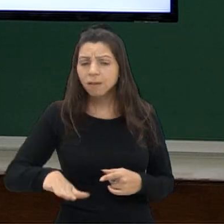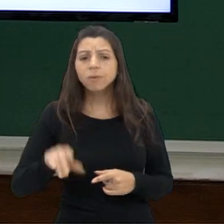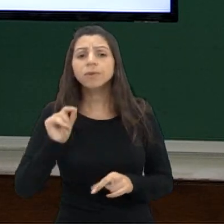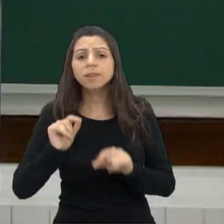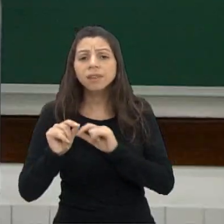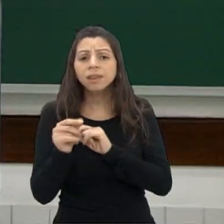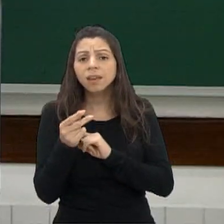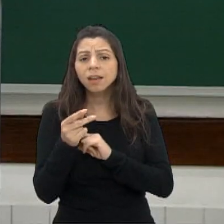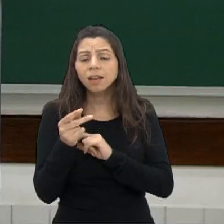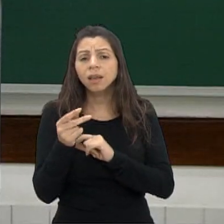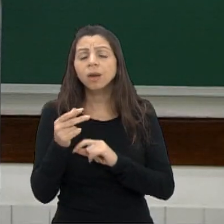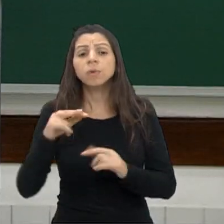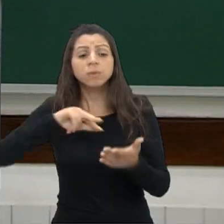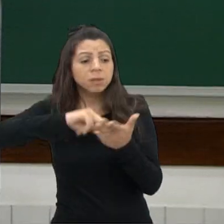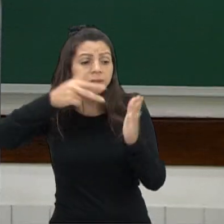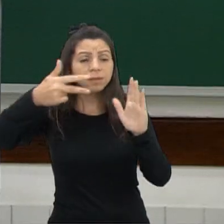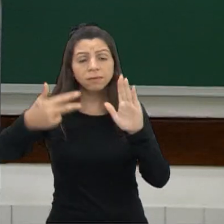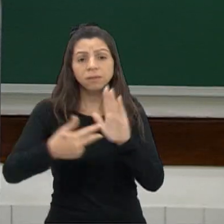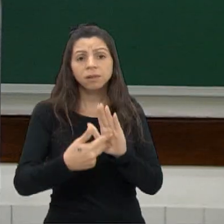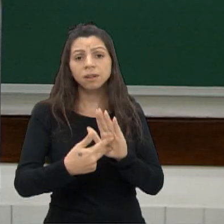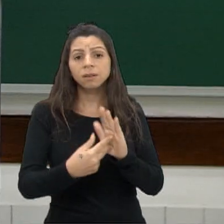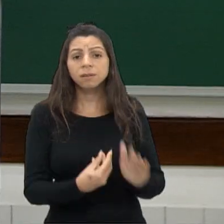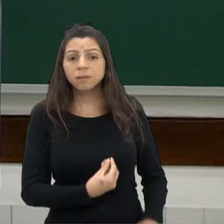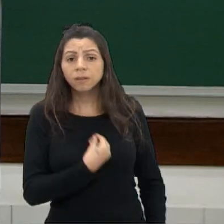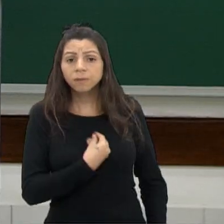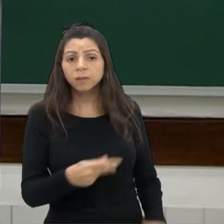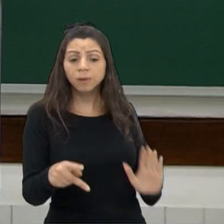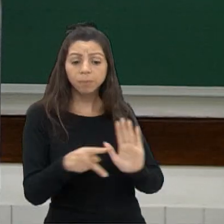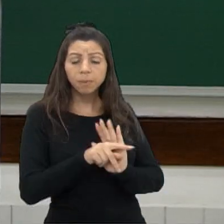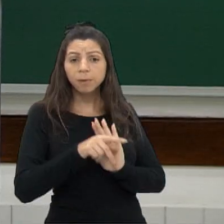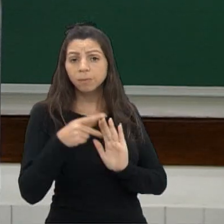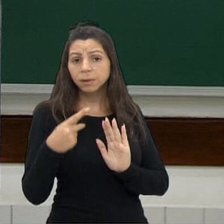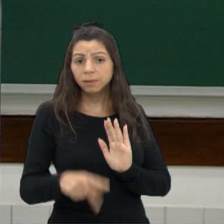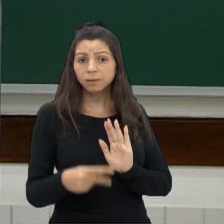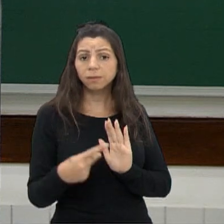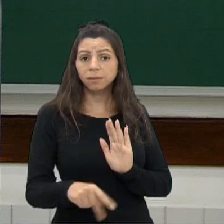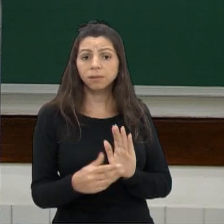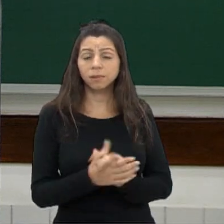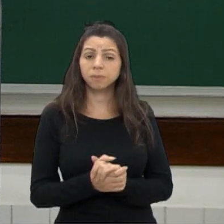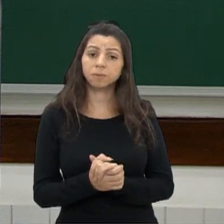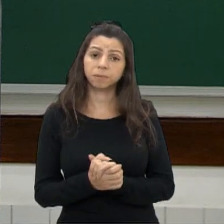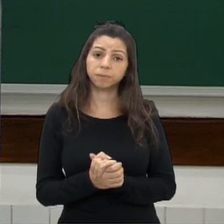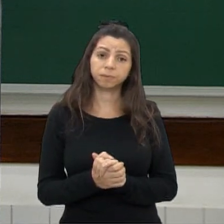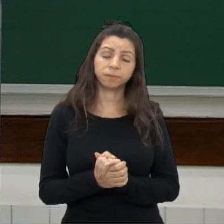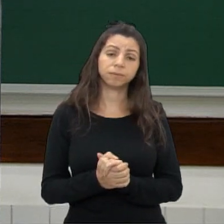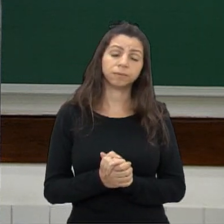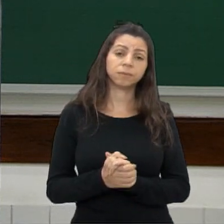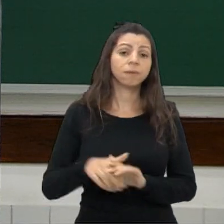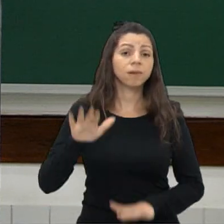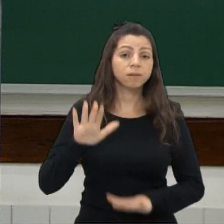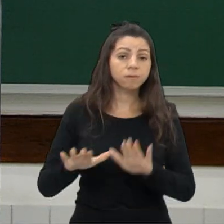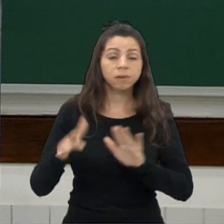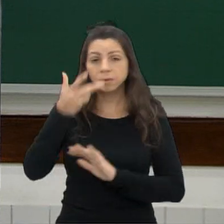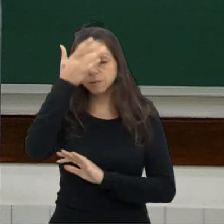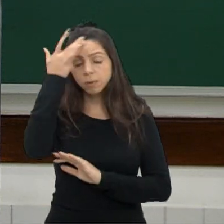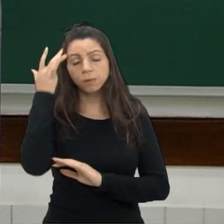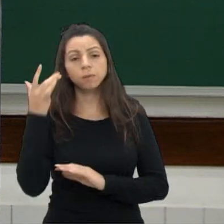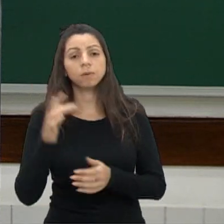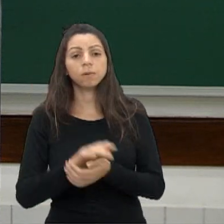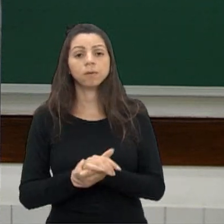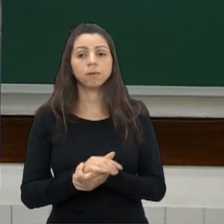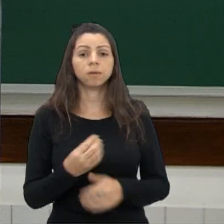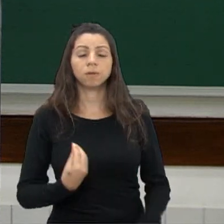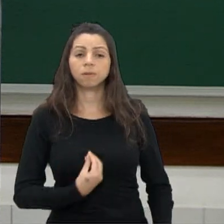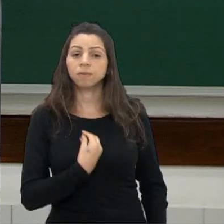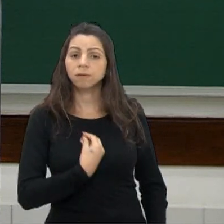viver. Normalmente, as pessoas têm como razão de viver uma outra pessoa. Ou, às